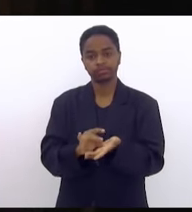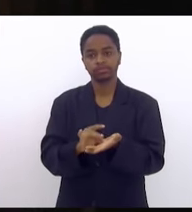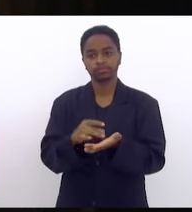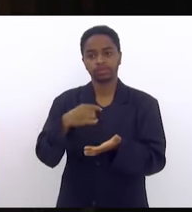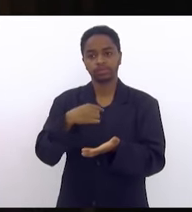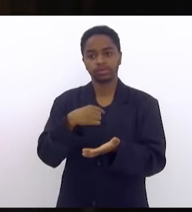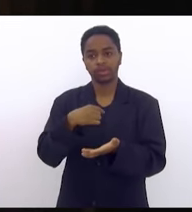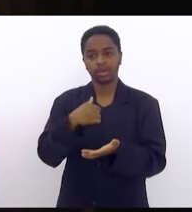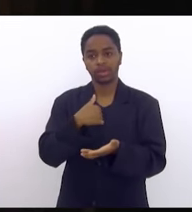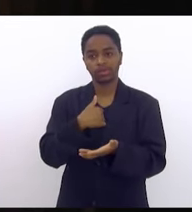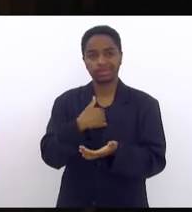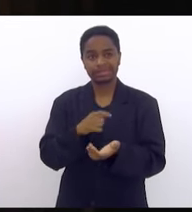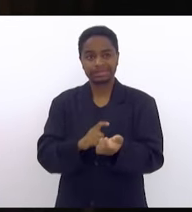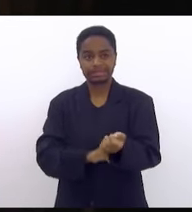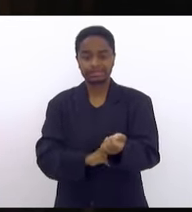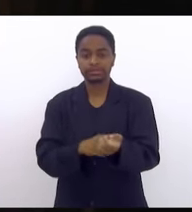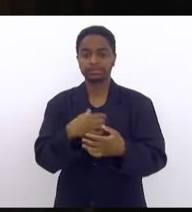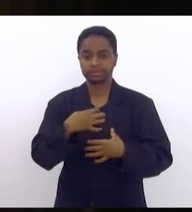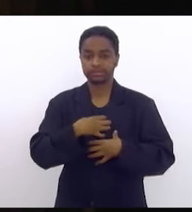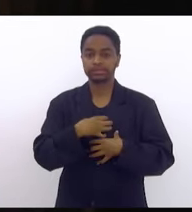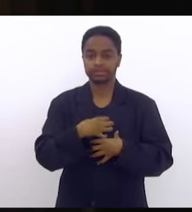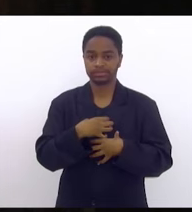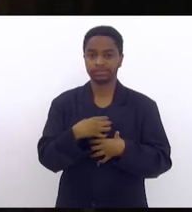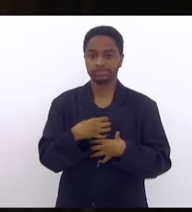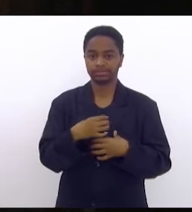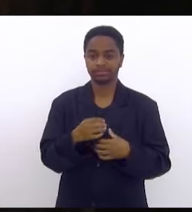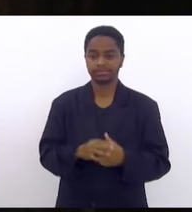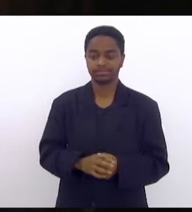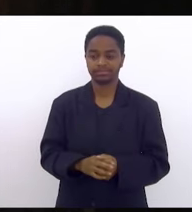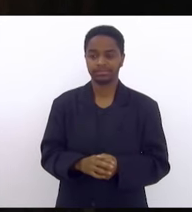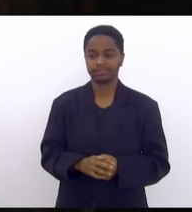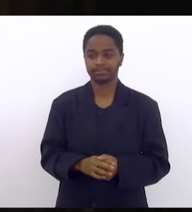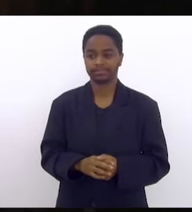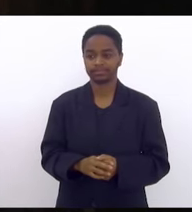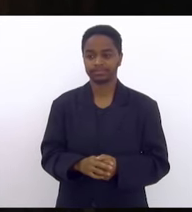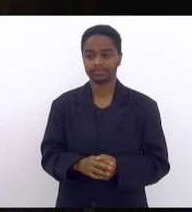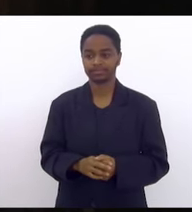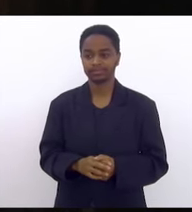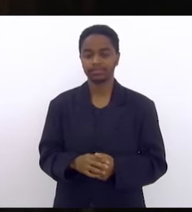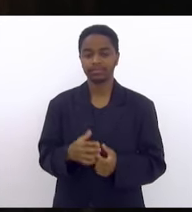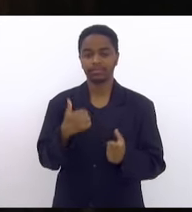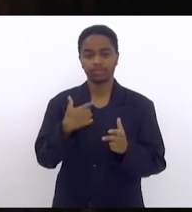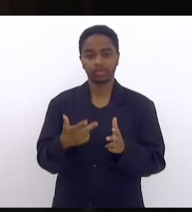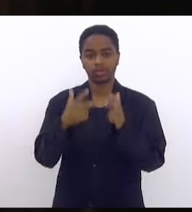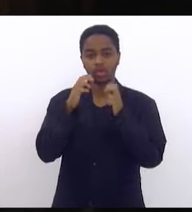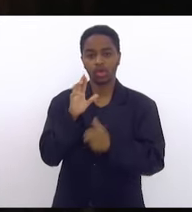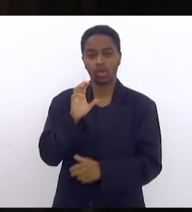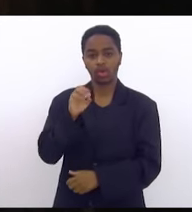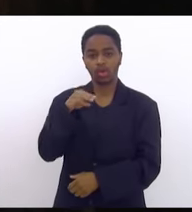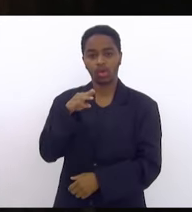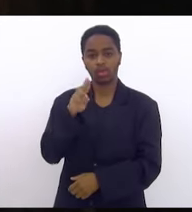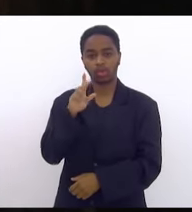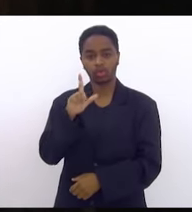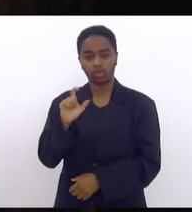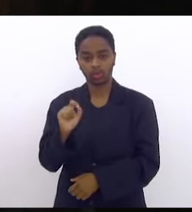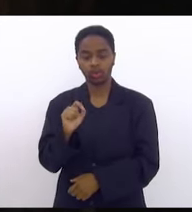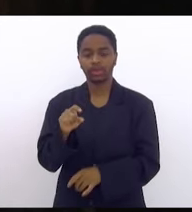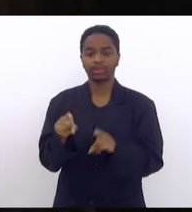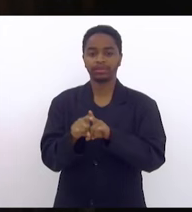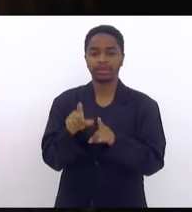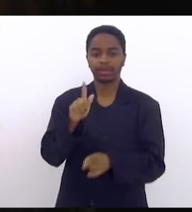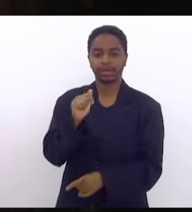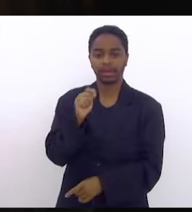fiquei essa semana tenso. Rômulo, Carcará, eu vi aqui o Rômulo, Juninho, doutora Gabi, né,